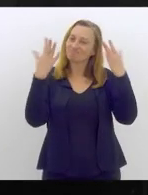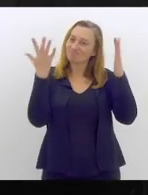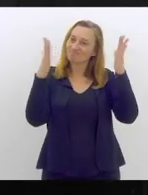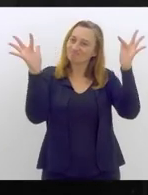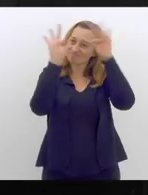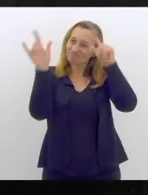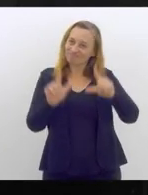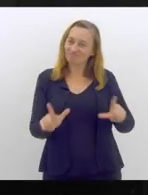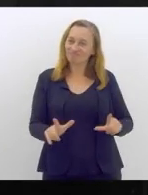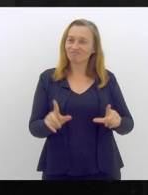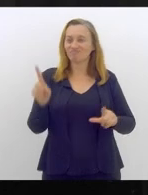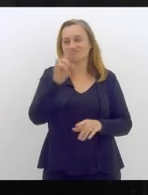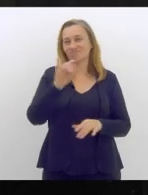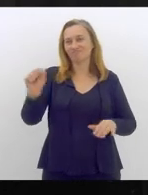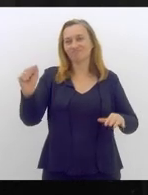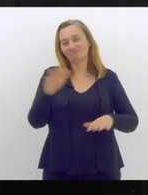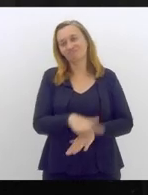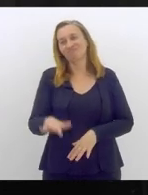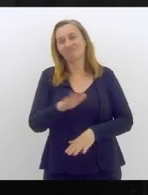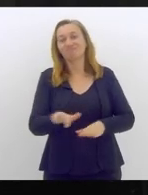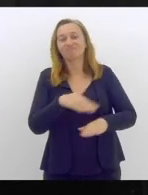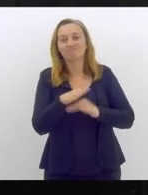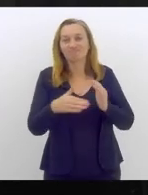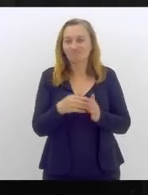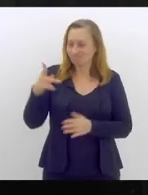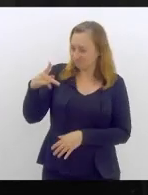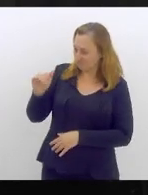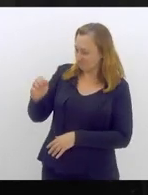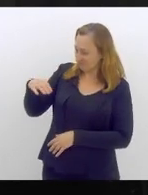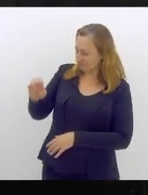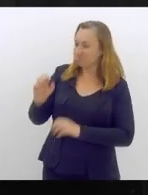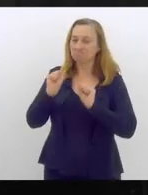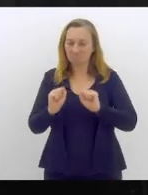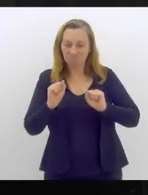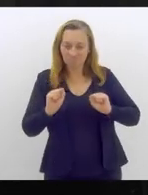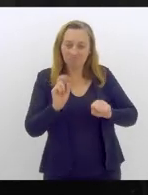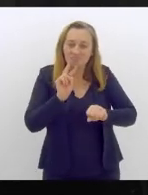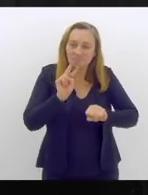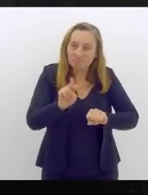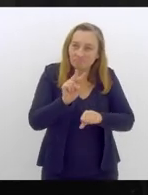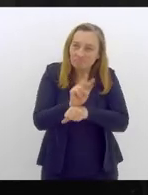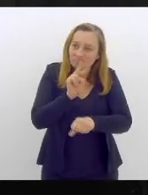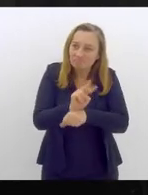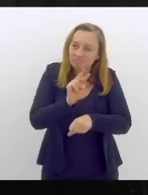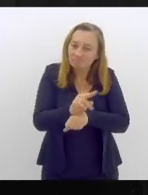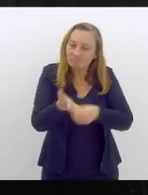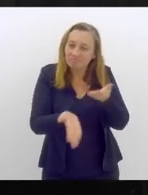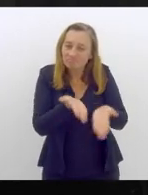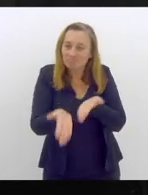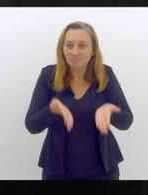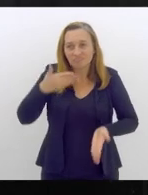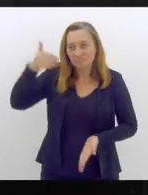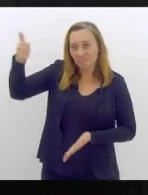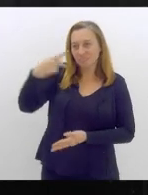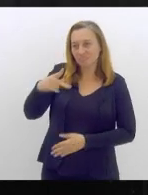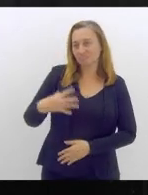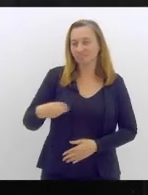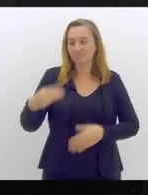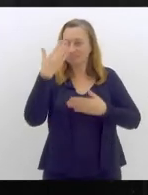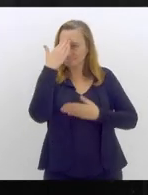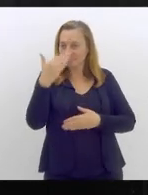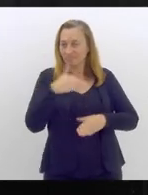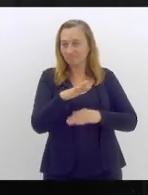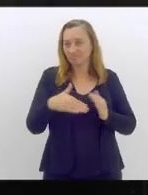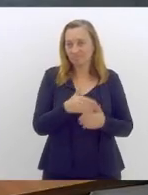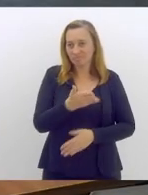feliz Dia das Crianças e que todos os pais possam cuidar e proteger melhor dos seus filhos muito obrigada a todos e